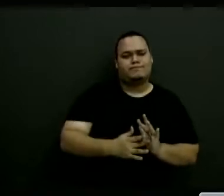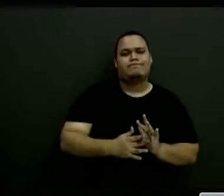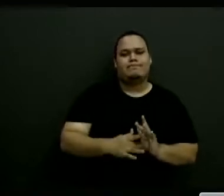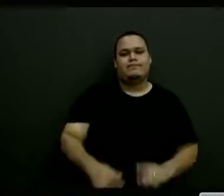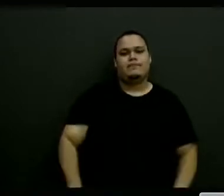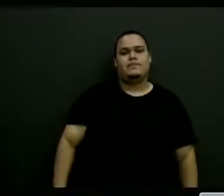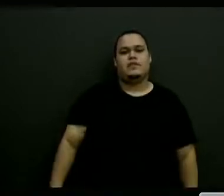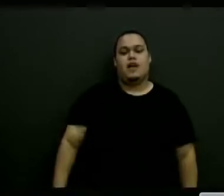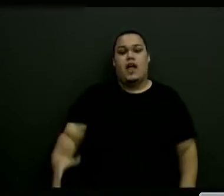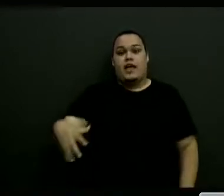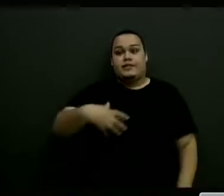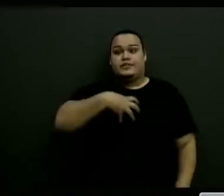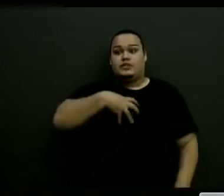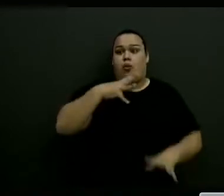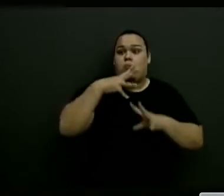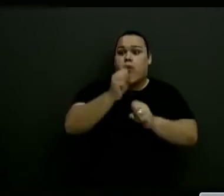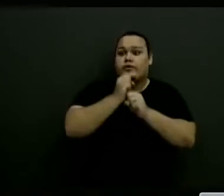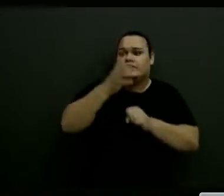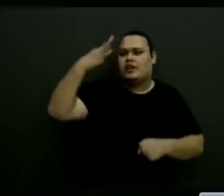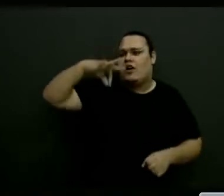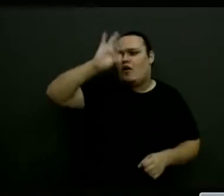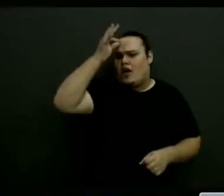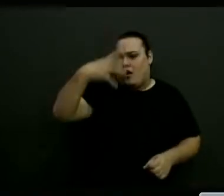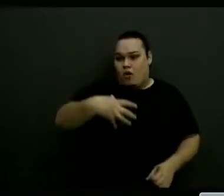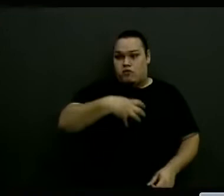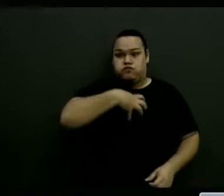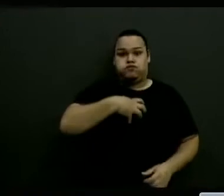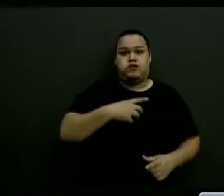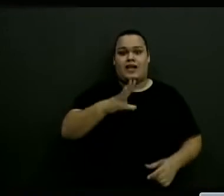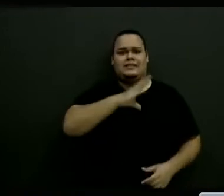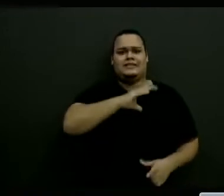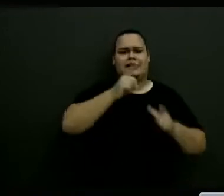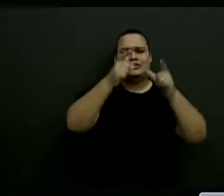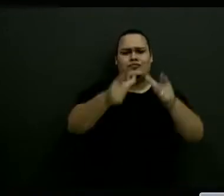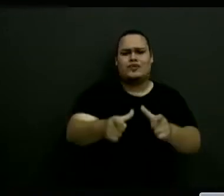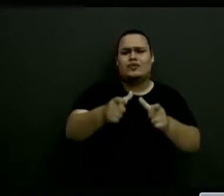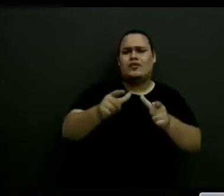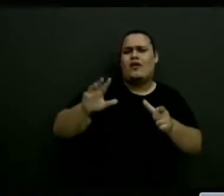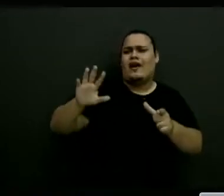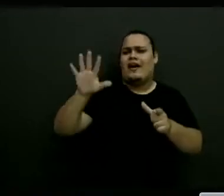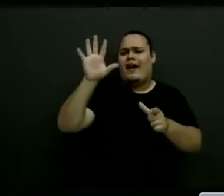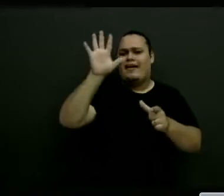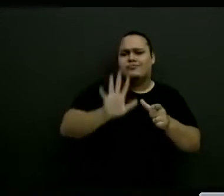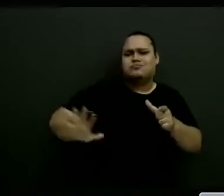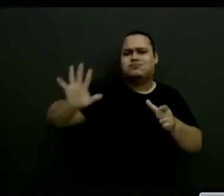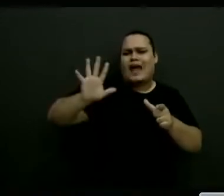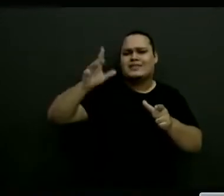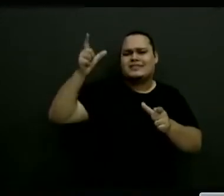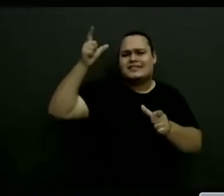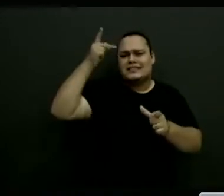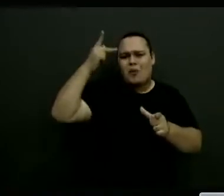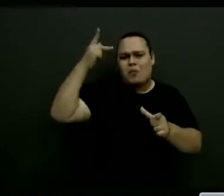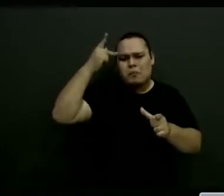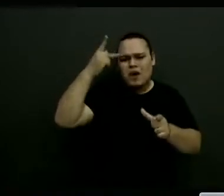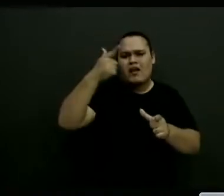de salvação sobre São Paulo e sobre todos os estados do Brasil. E será